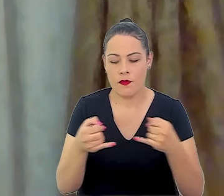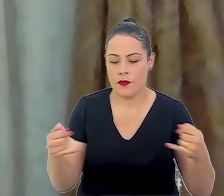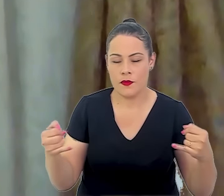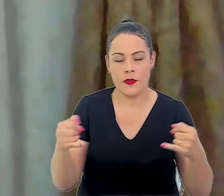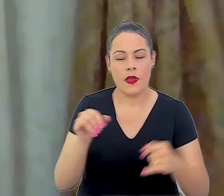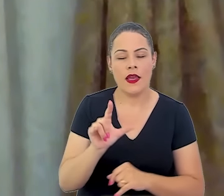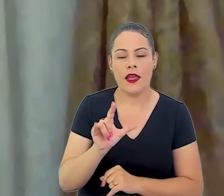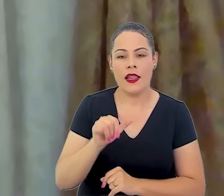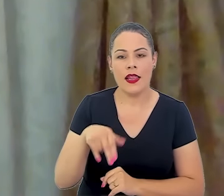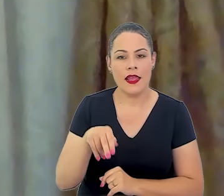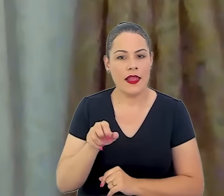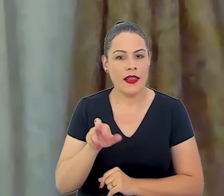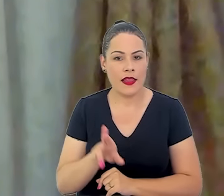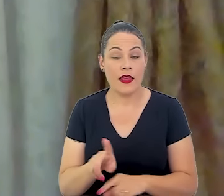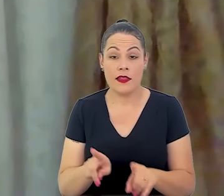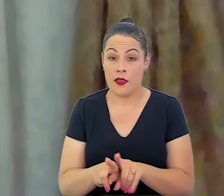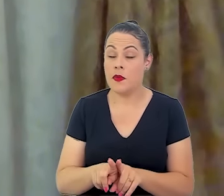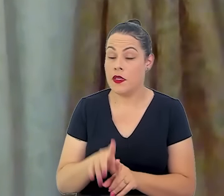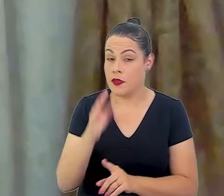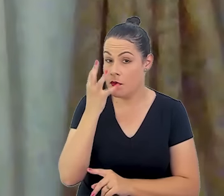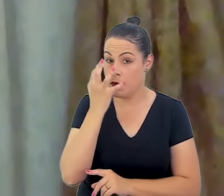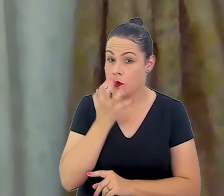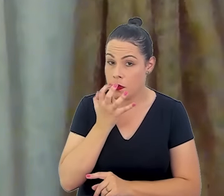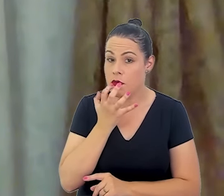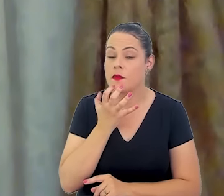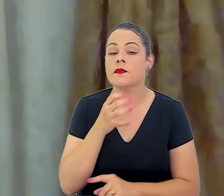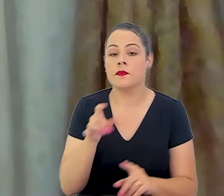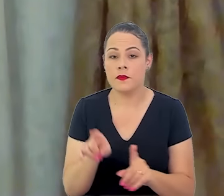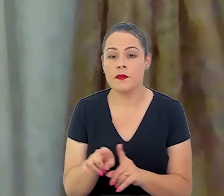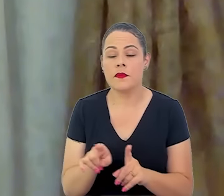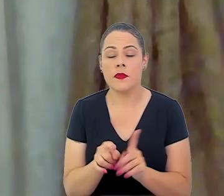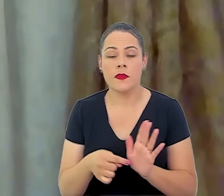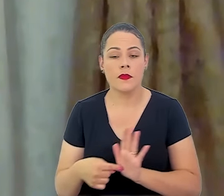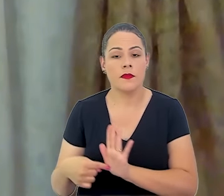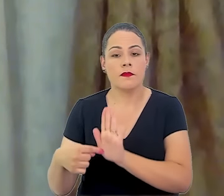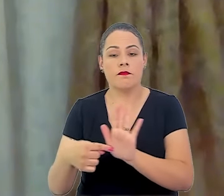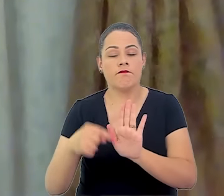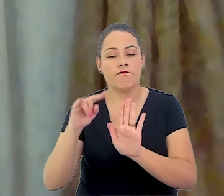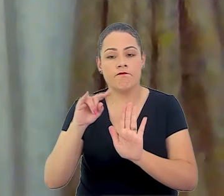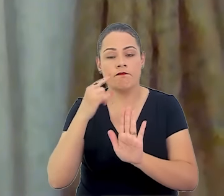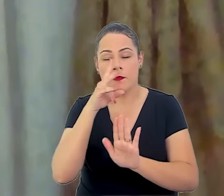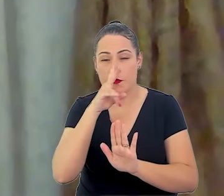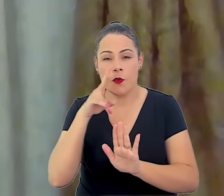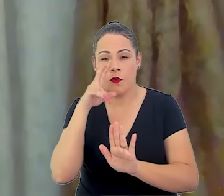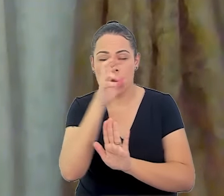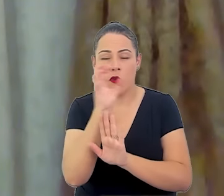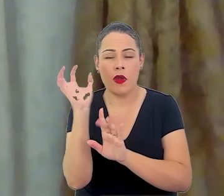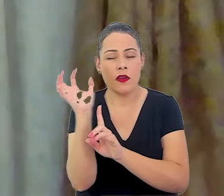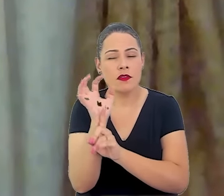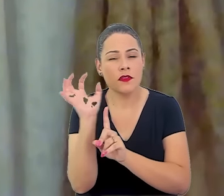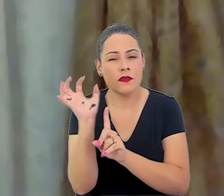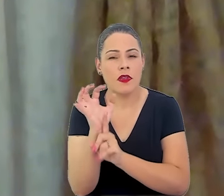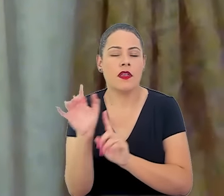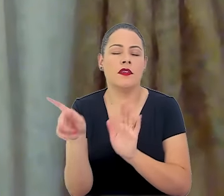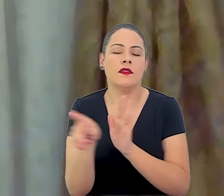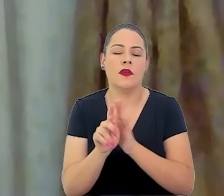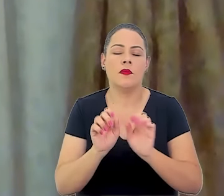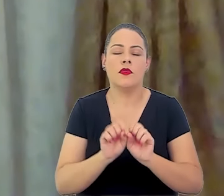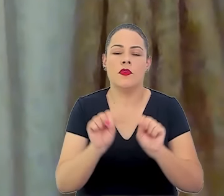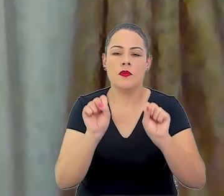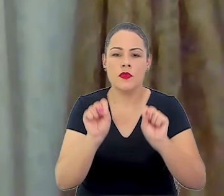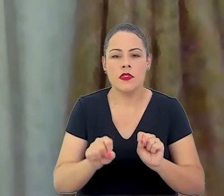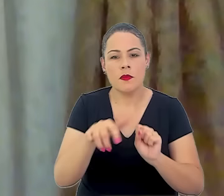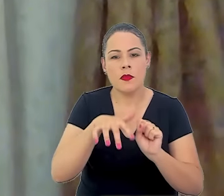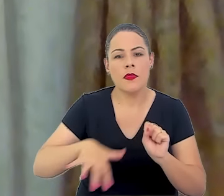lineares, com gravidade muito forte, que se traduziriam em impacto sobre o